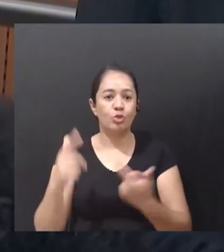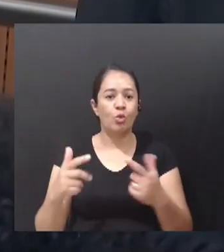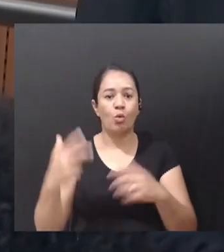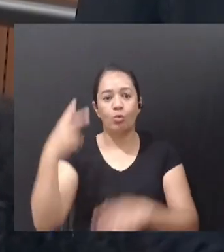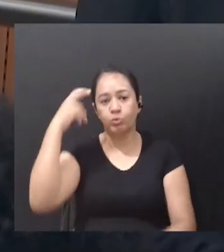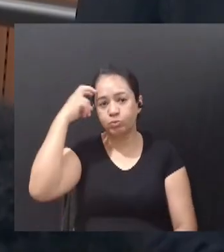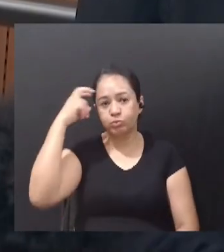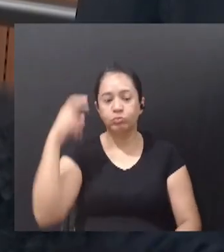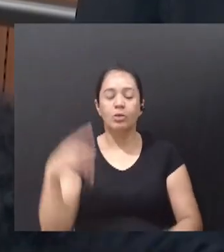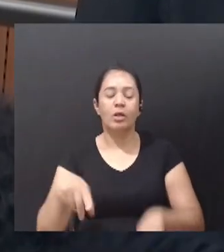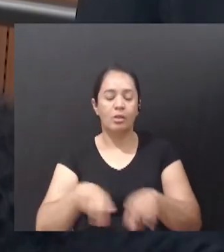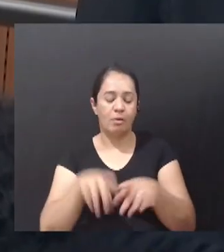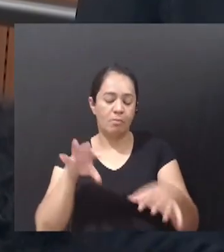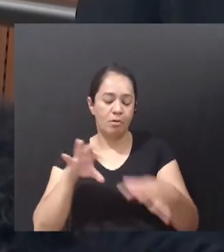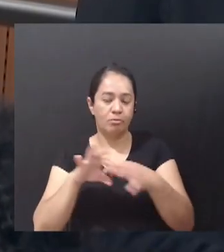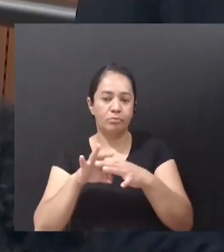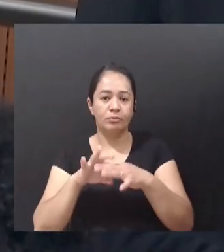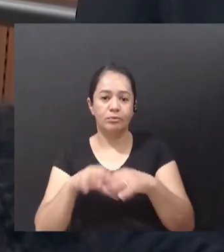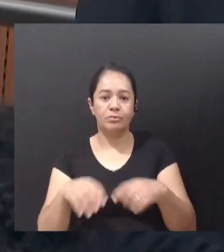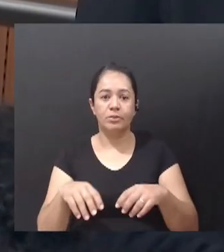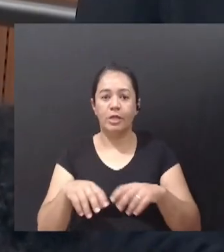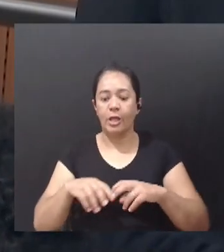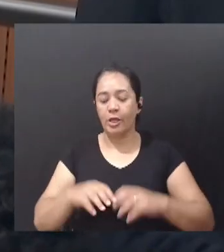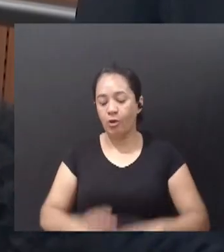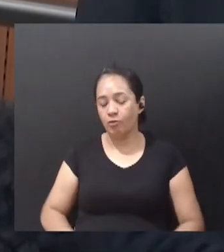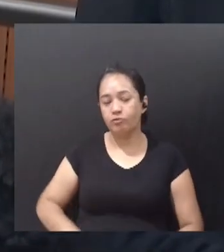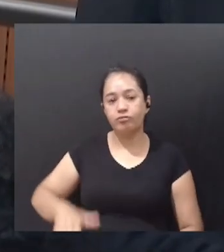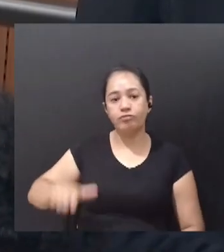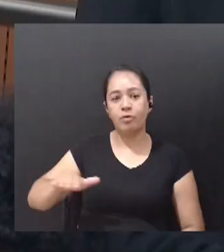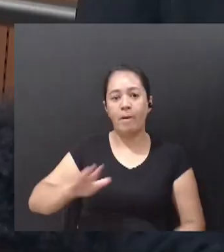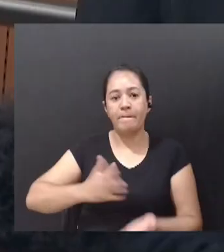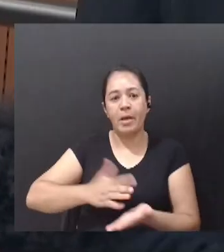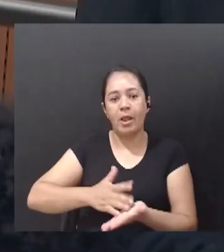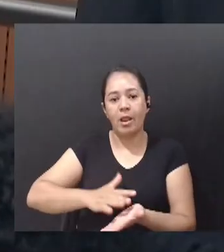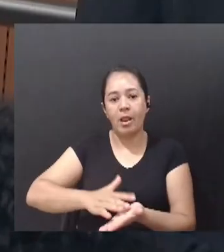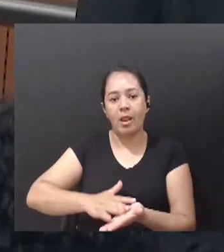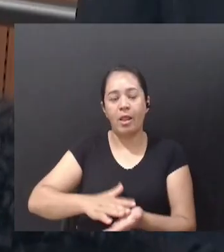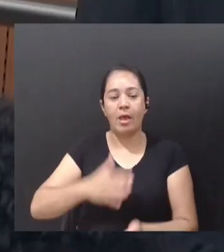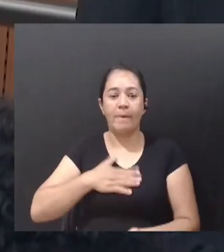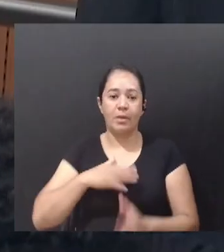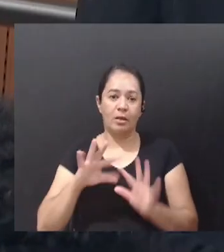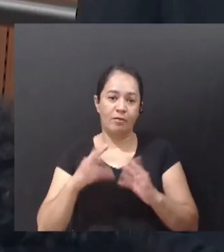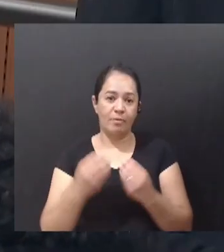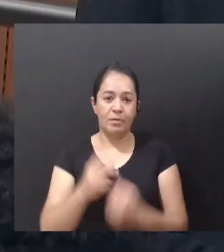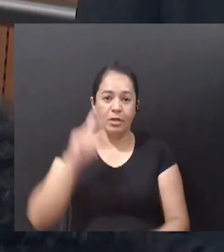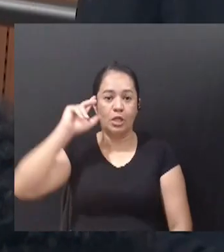cresci em roda de samba, né? Minha família paterna, toda preta,